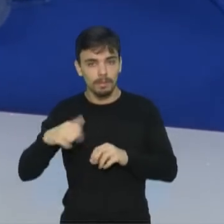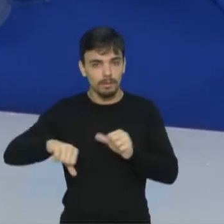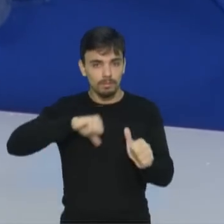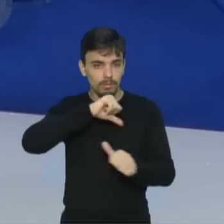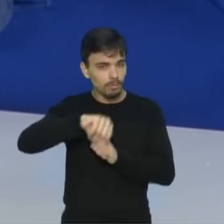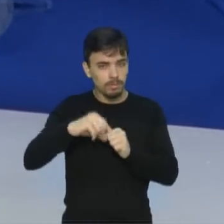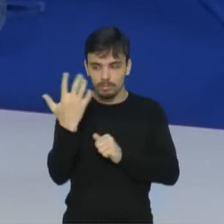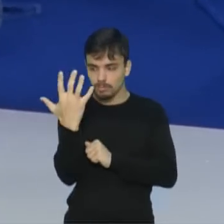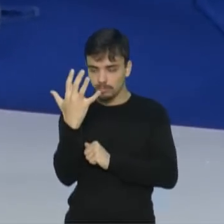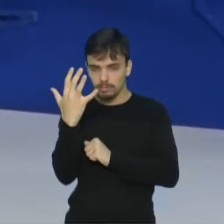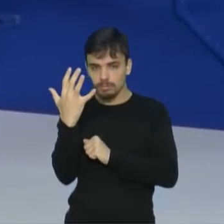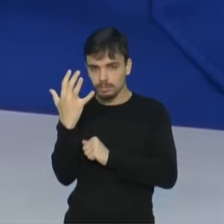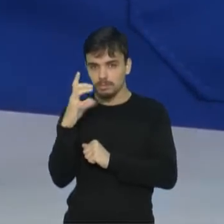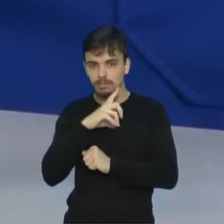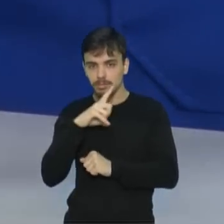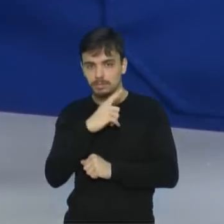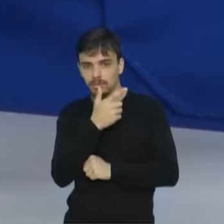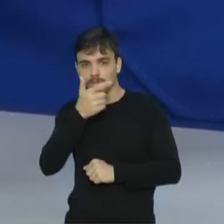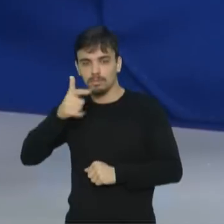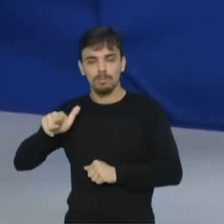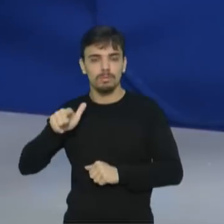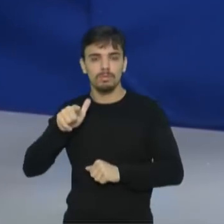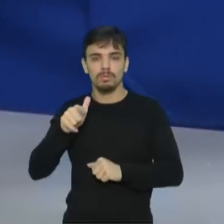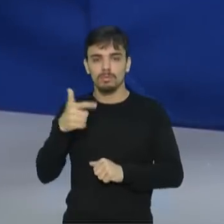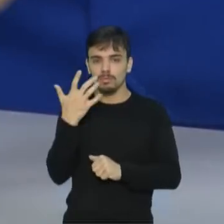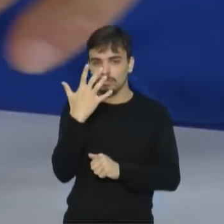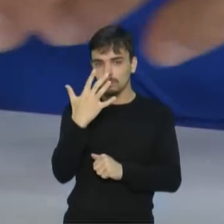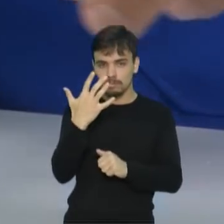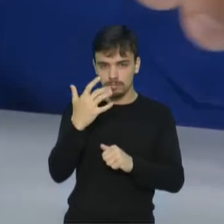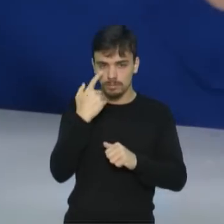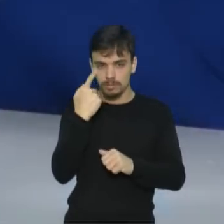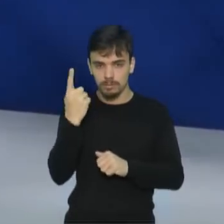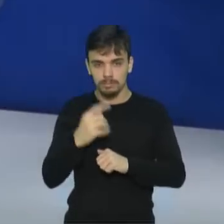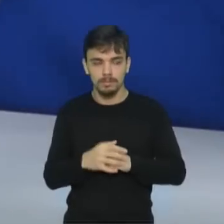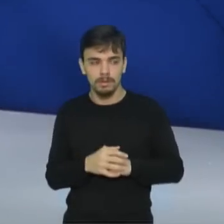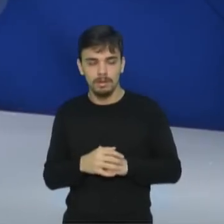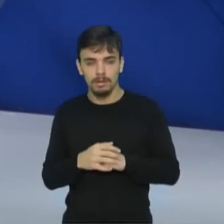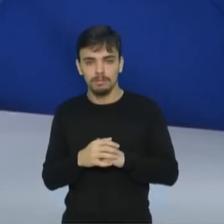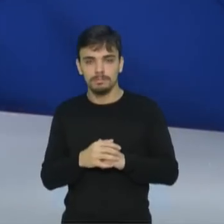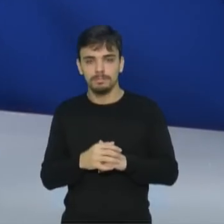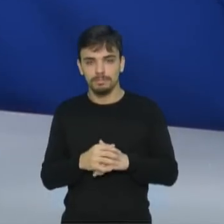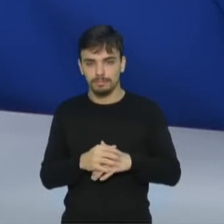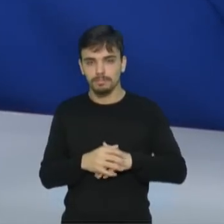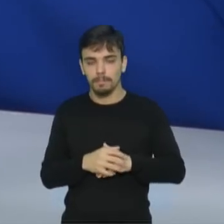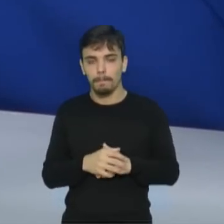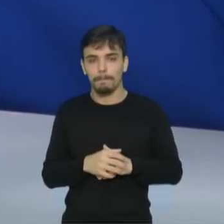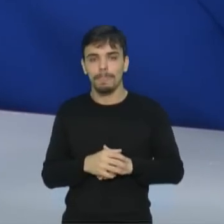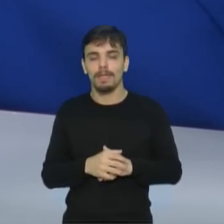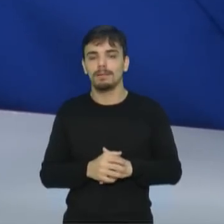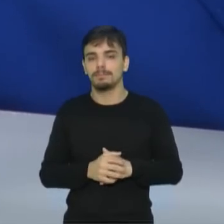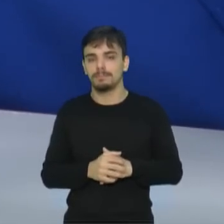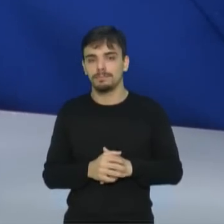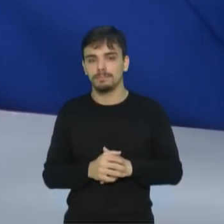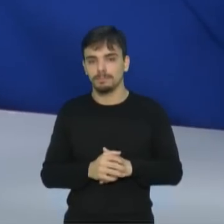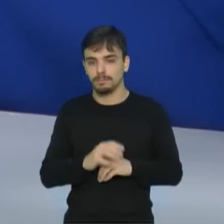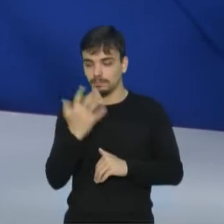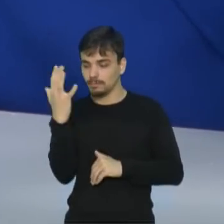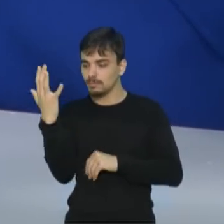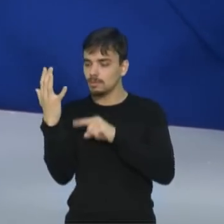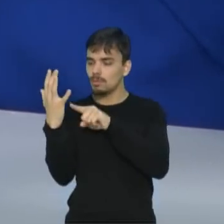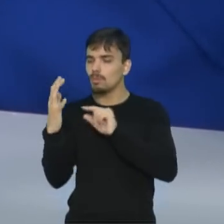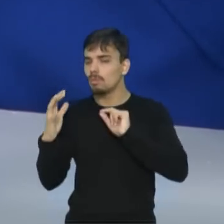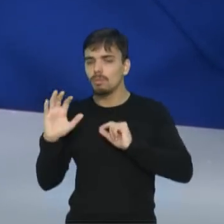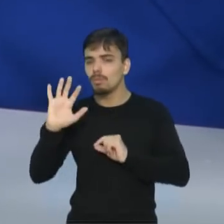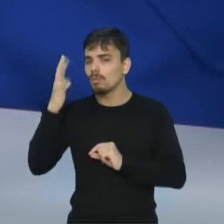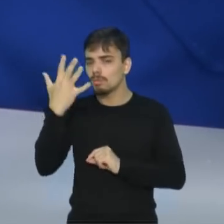de espelho, aqui eu tenho um outro espelho desse lado, tá? Esse espelho, o que aconteceu